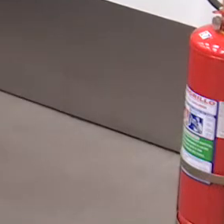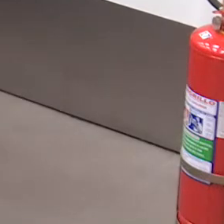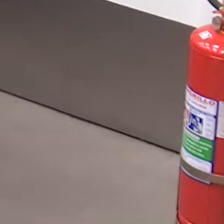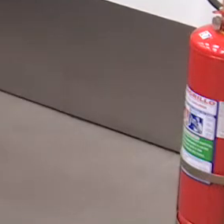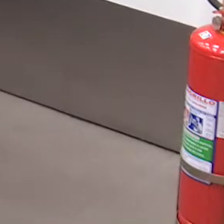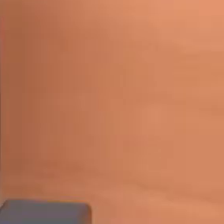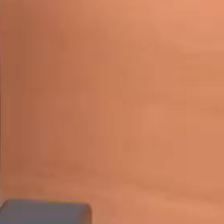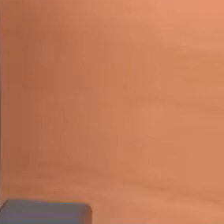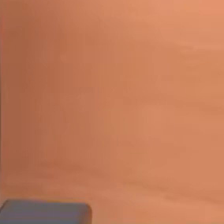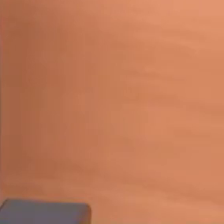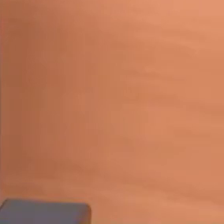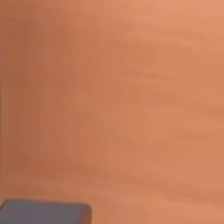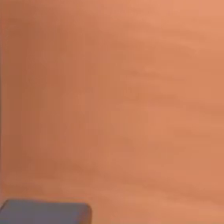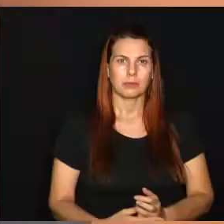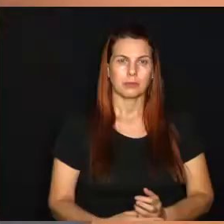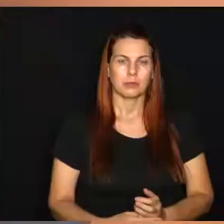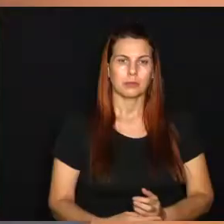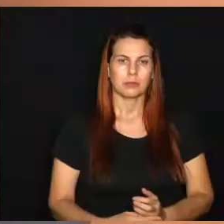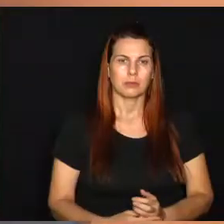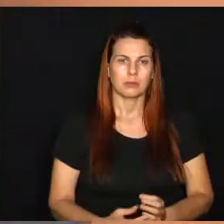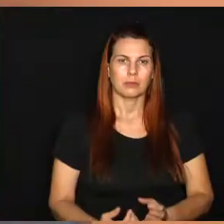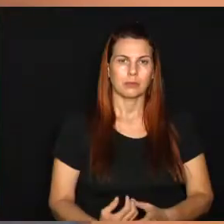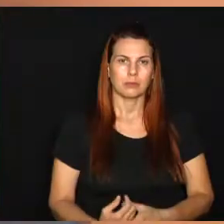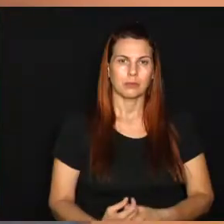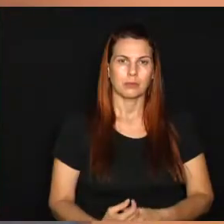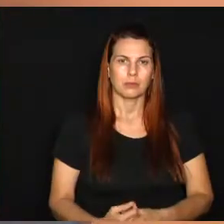Boa noite a todas e a todos.